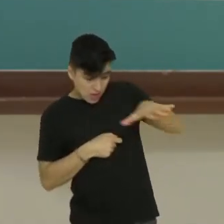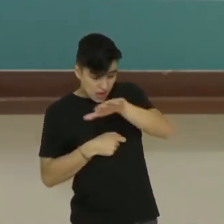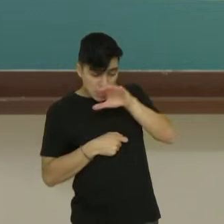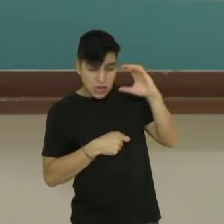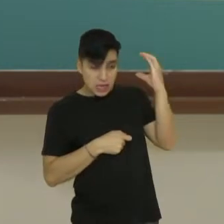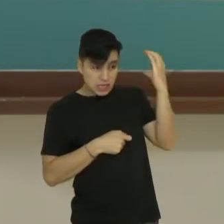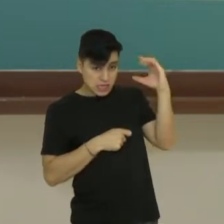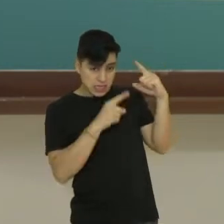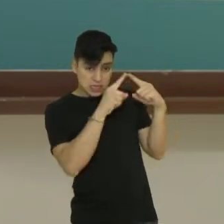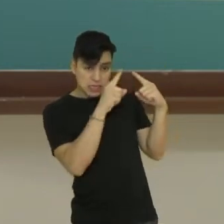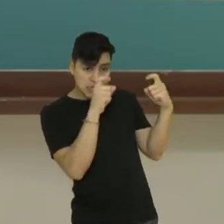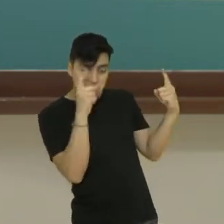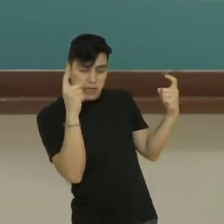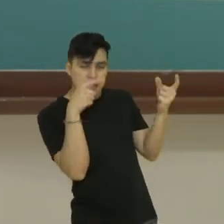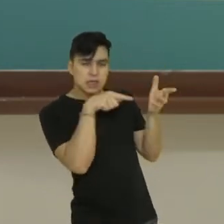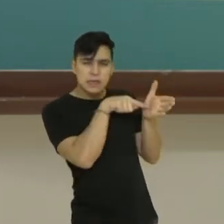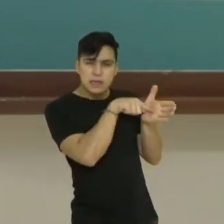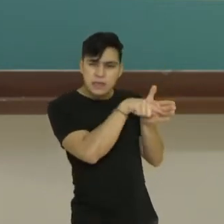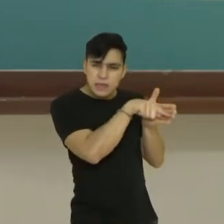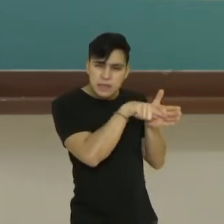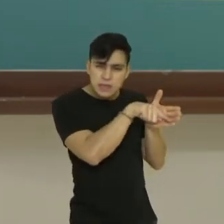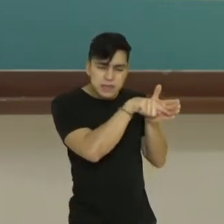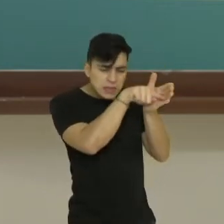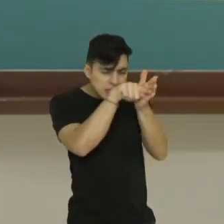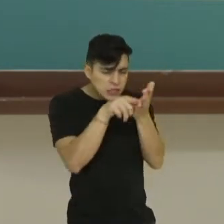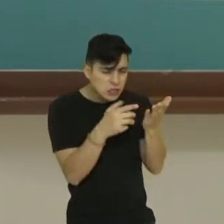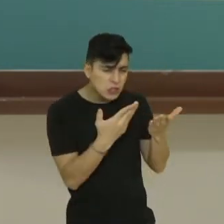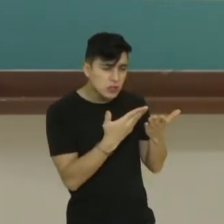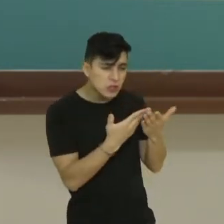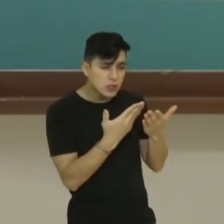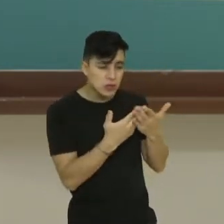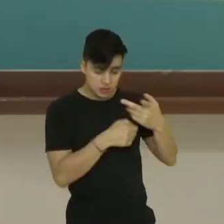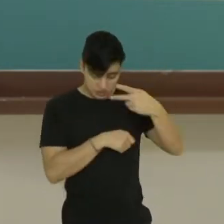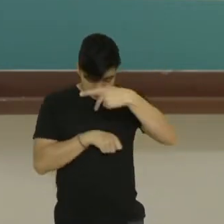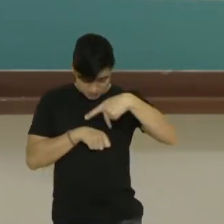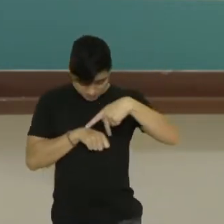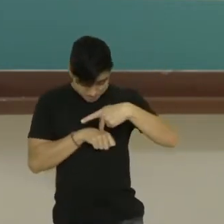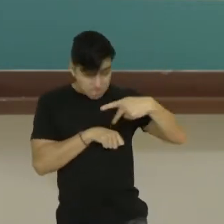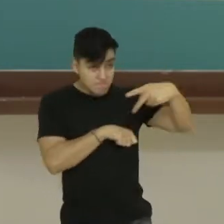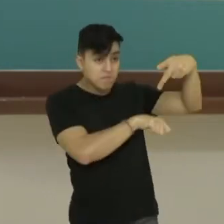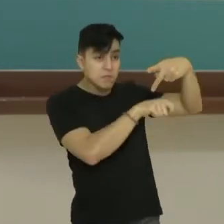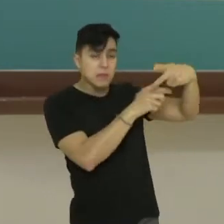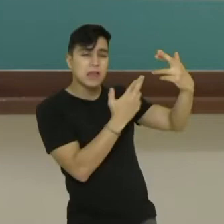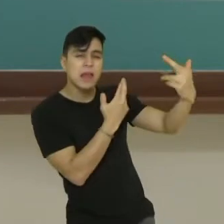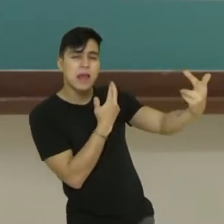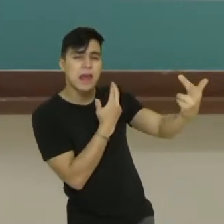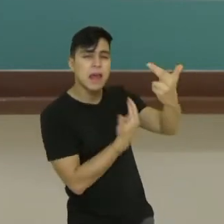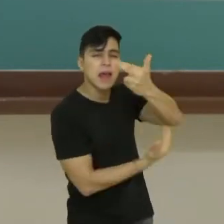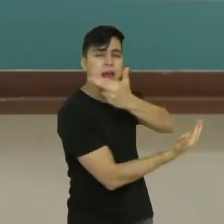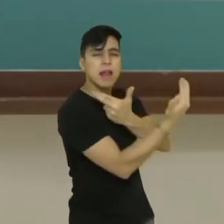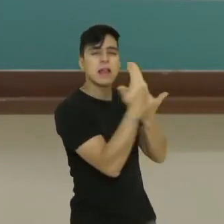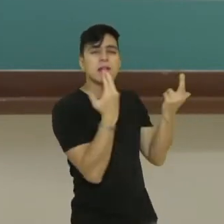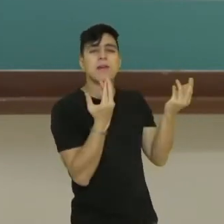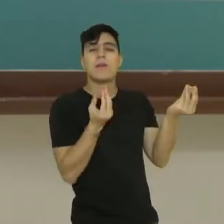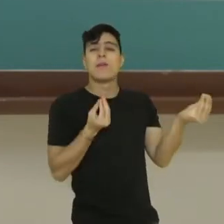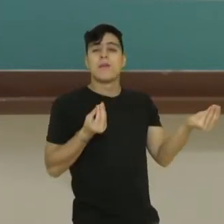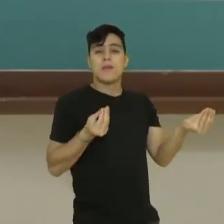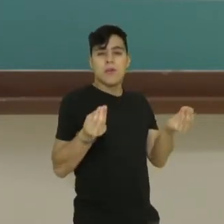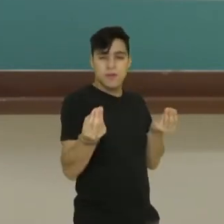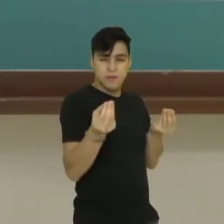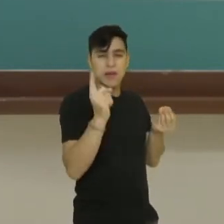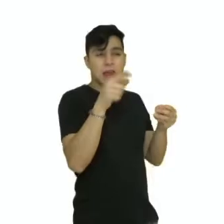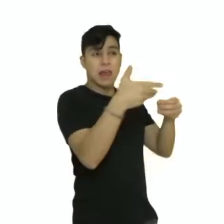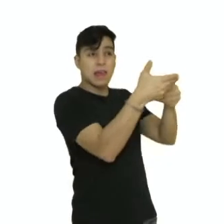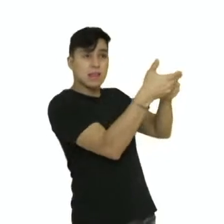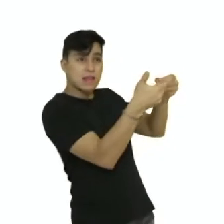ciências que estuda todas as relações entre os povos, entre os estados.